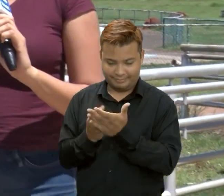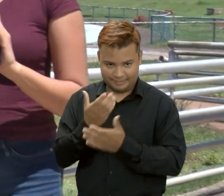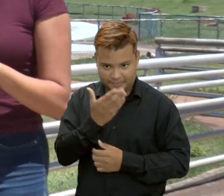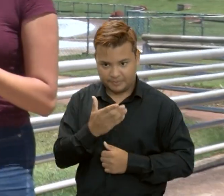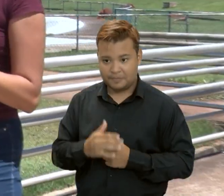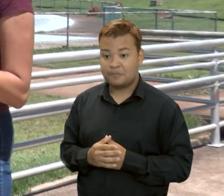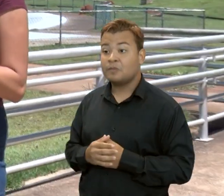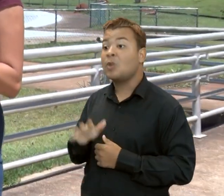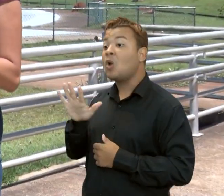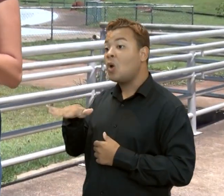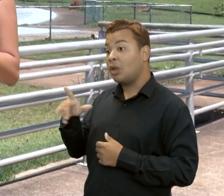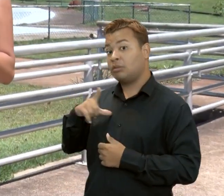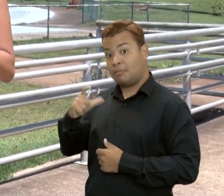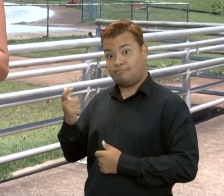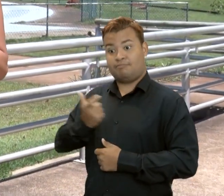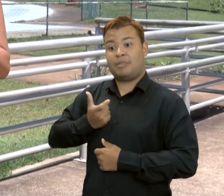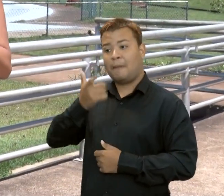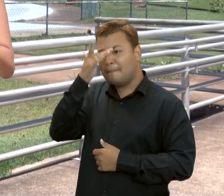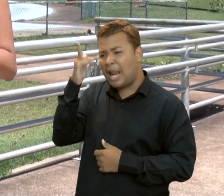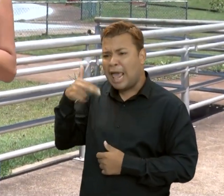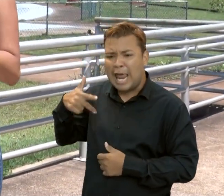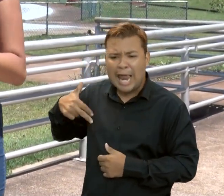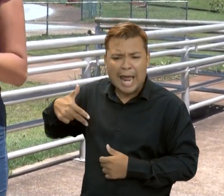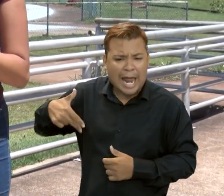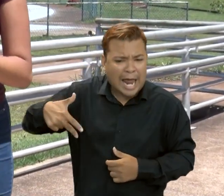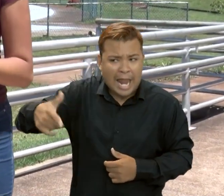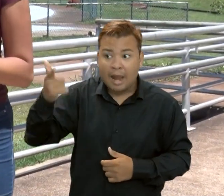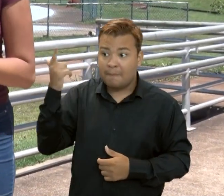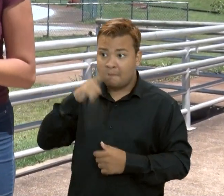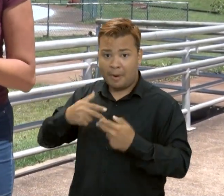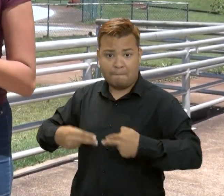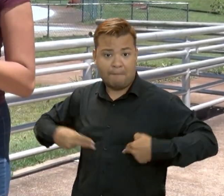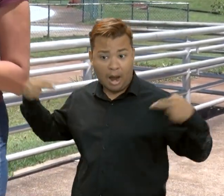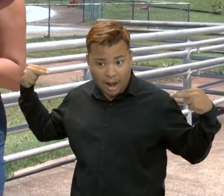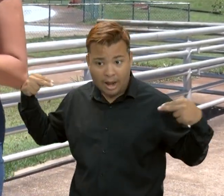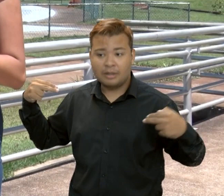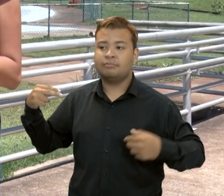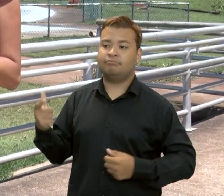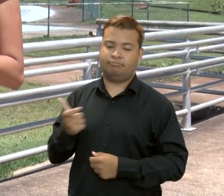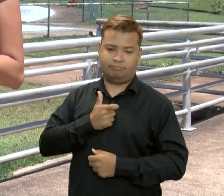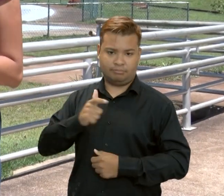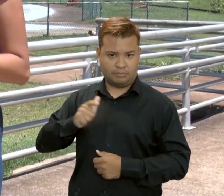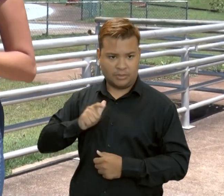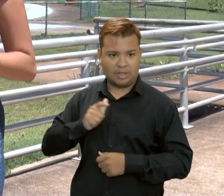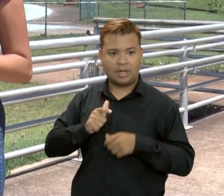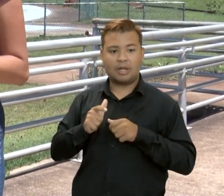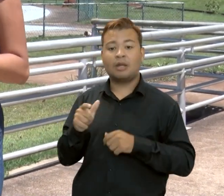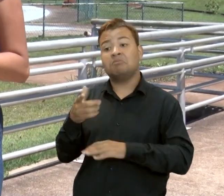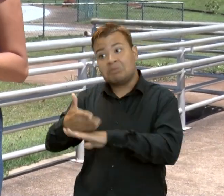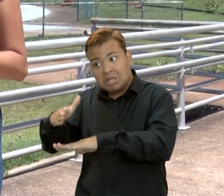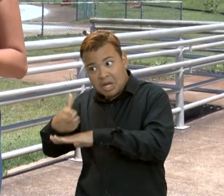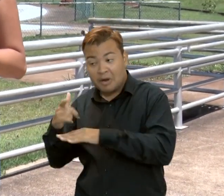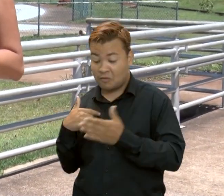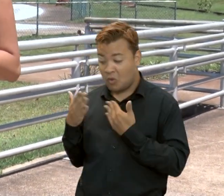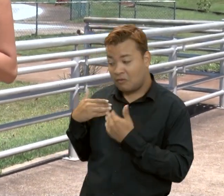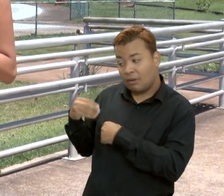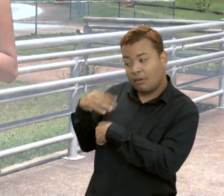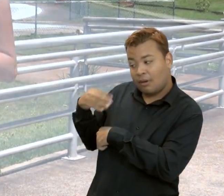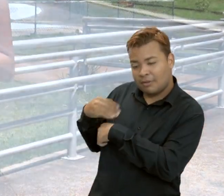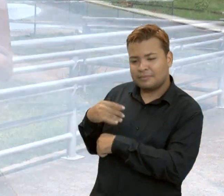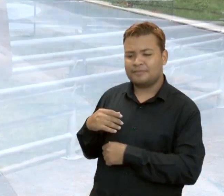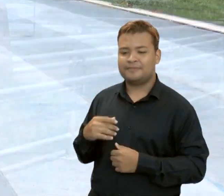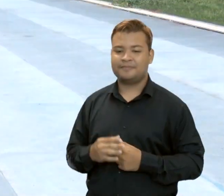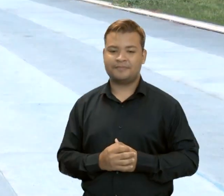vai ter medalha para quem conseguir chegar até o final Então já vão treinando por aí que eu vou conversando com a Galba para pegar algumas dicas até